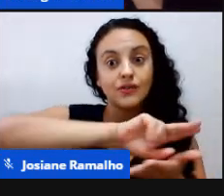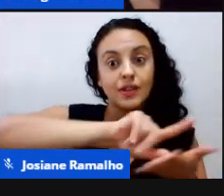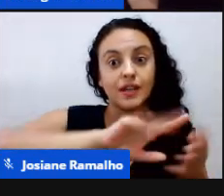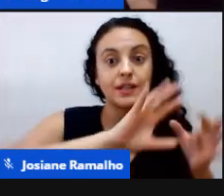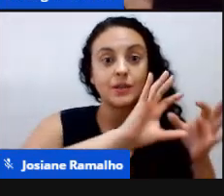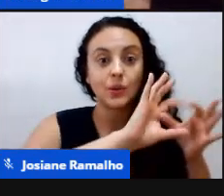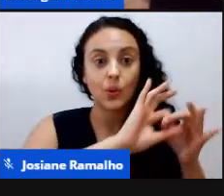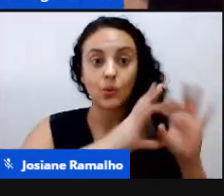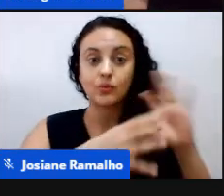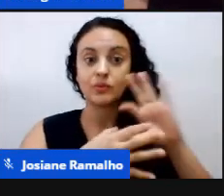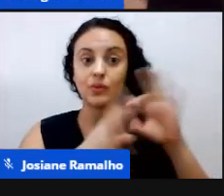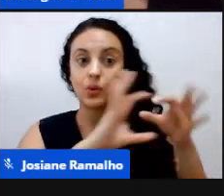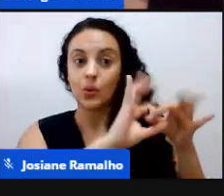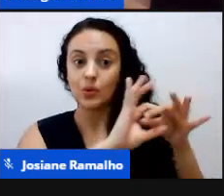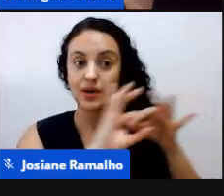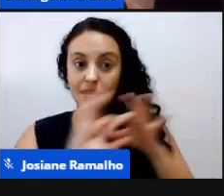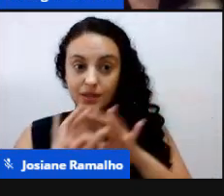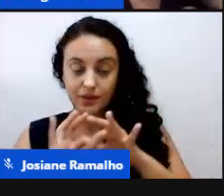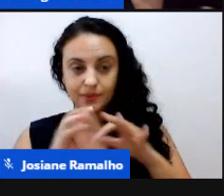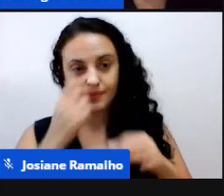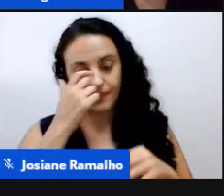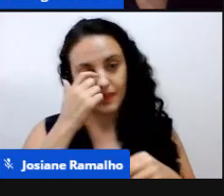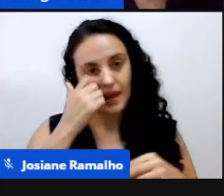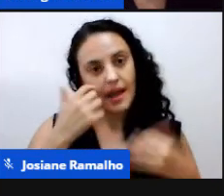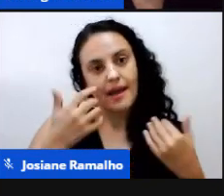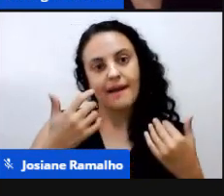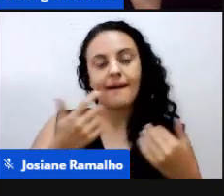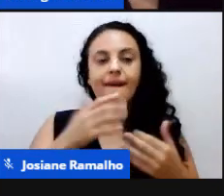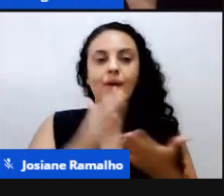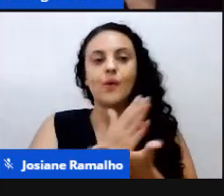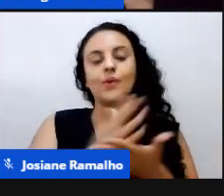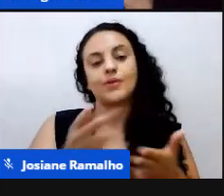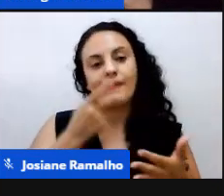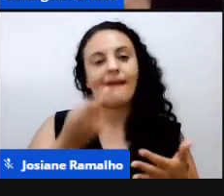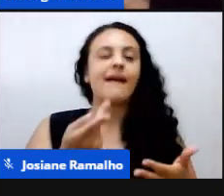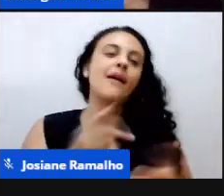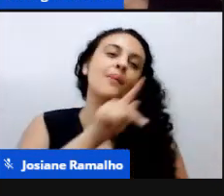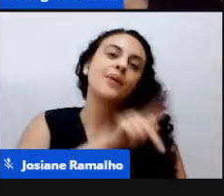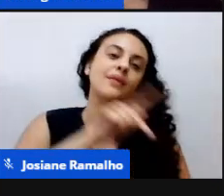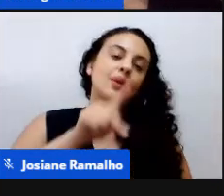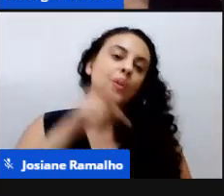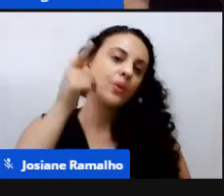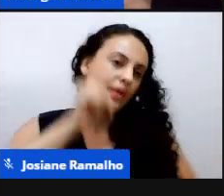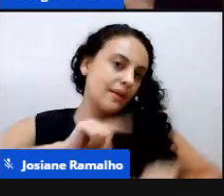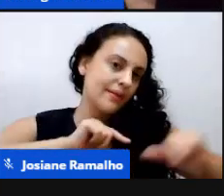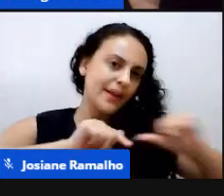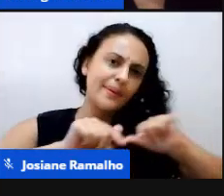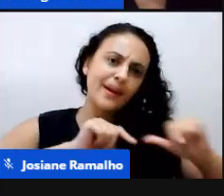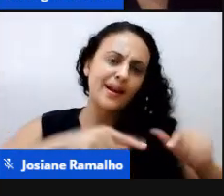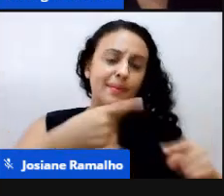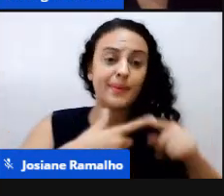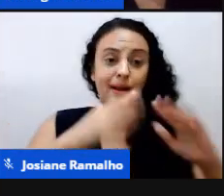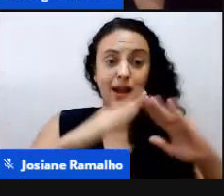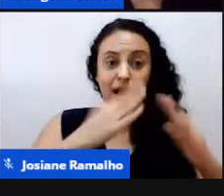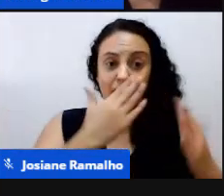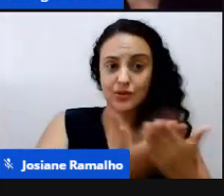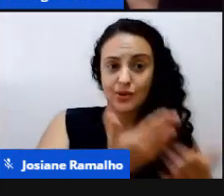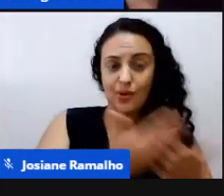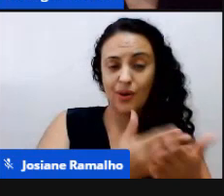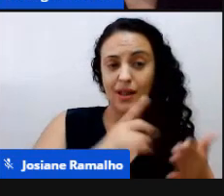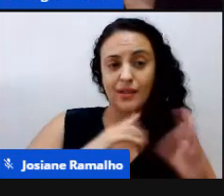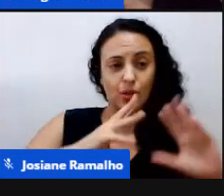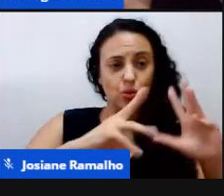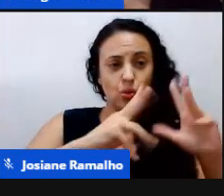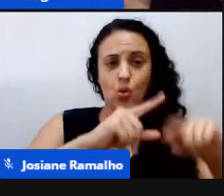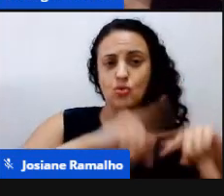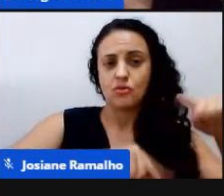certo porque ele trabalha numa escola que tem todos os recursos. Aquele professor dá certo porque a e-mail dele é central,